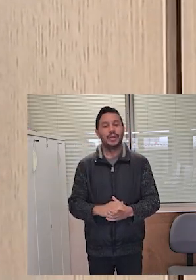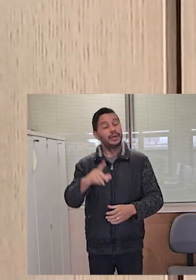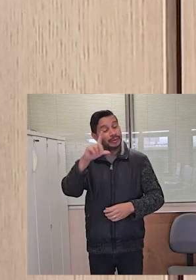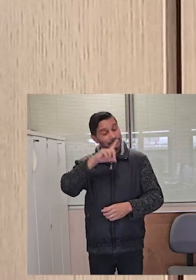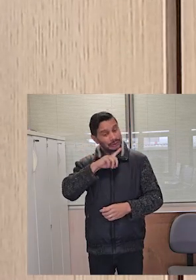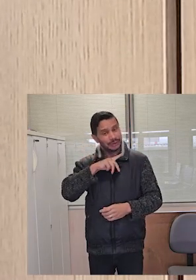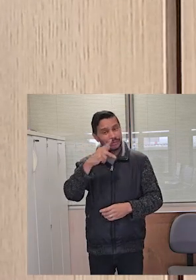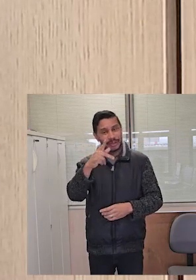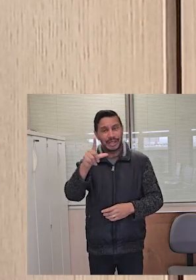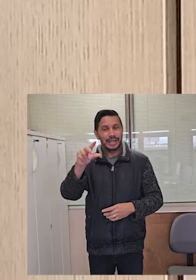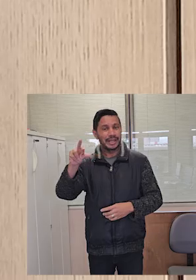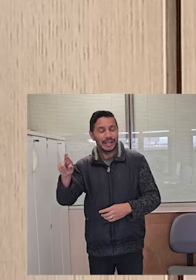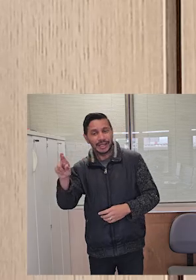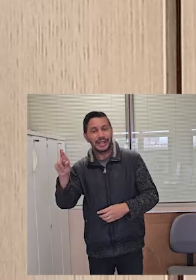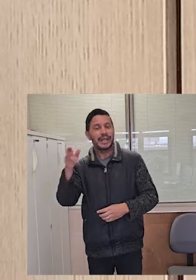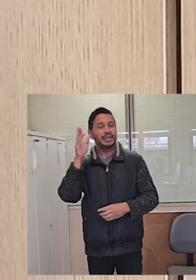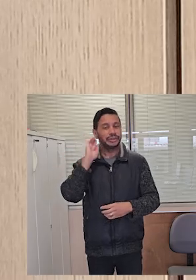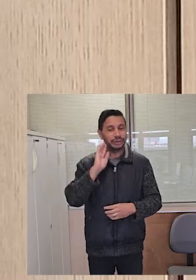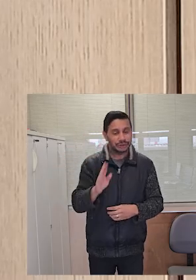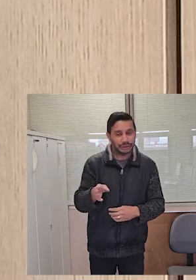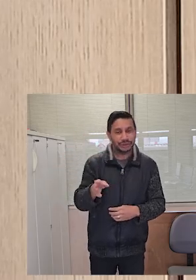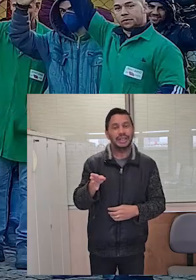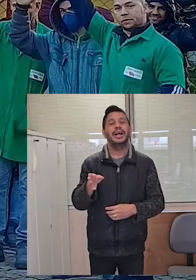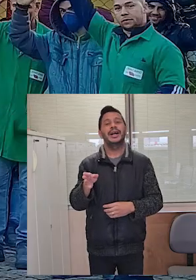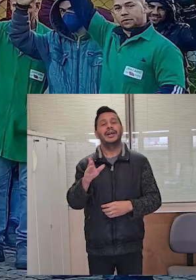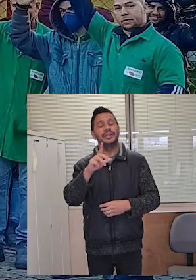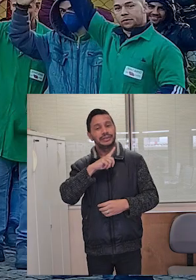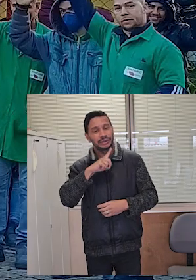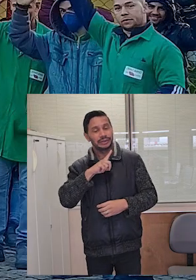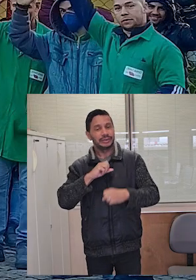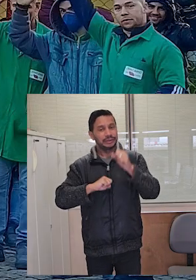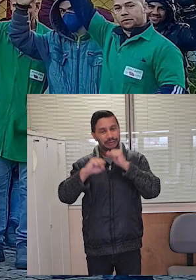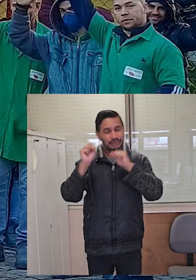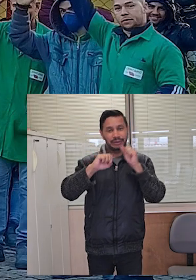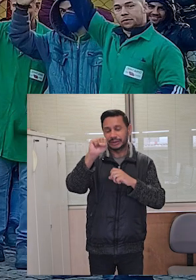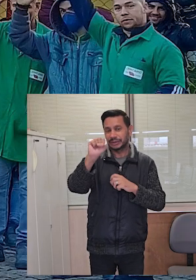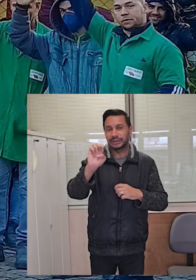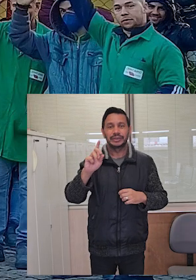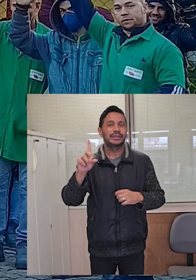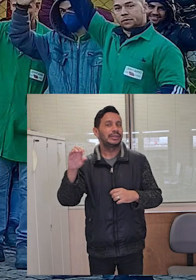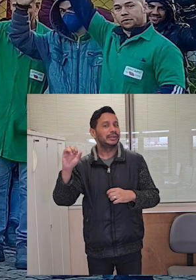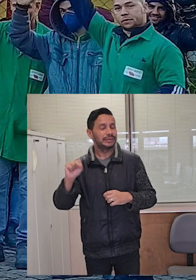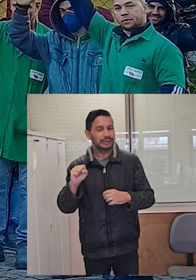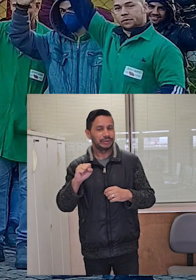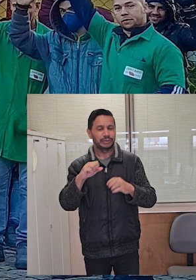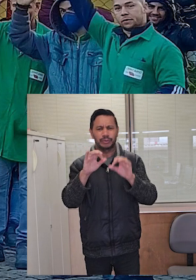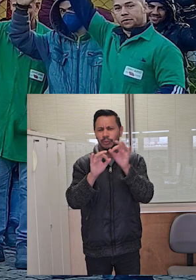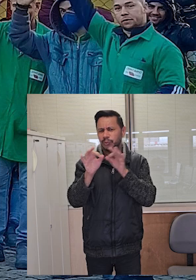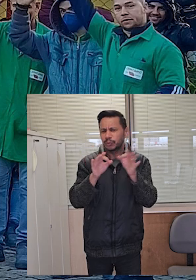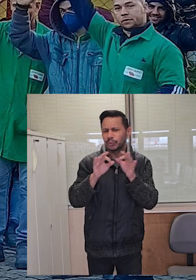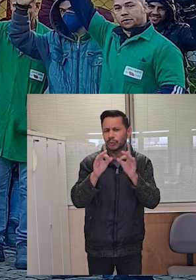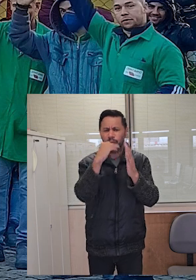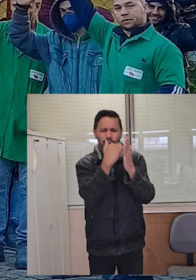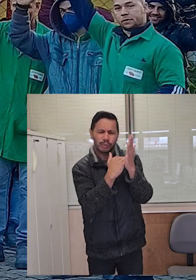Tem PLR garantida para os companheiros e companheiras da sede Zelbac, com destaque para as metas que